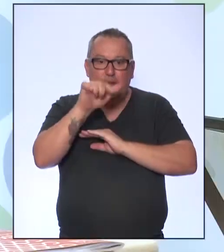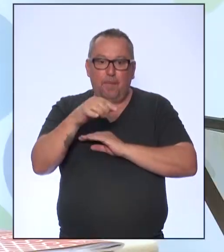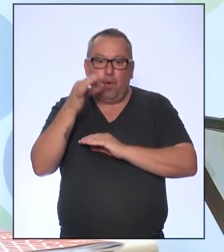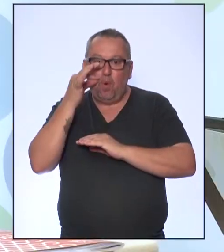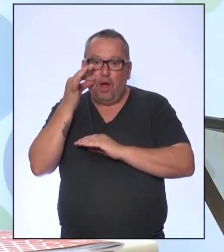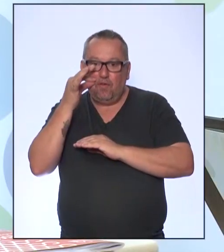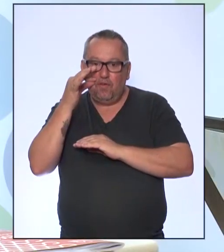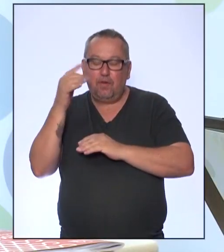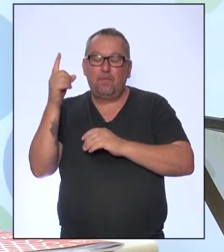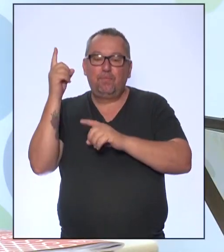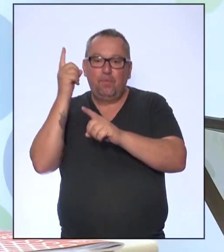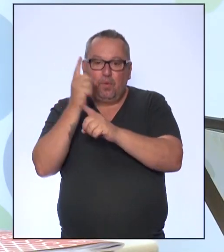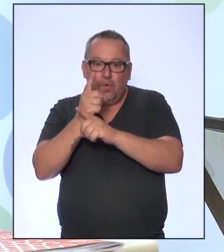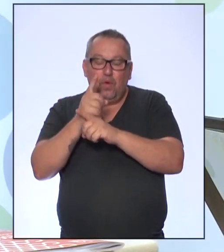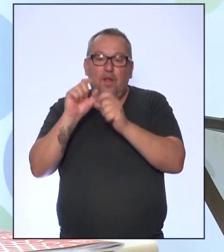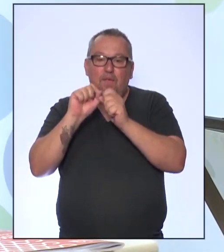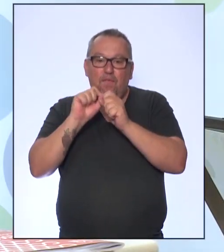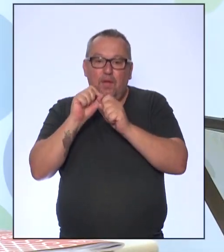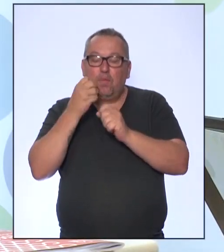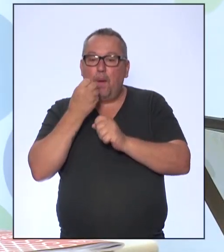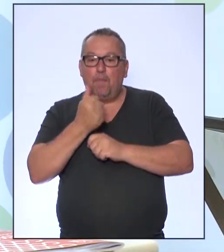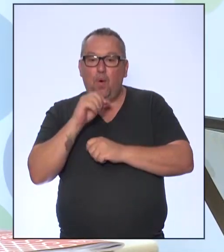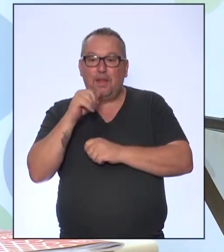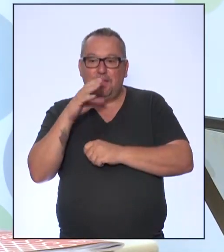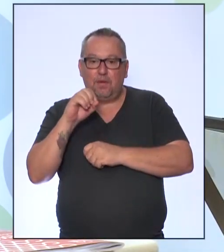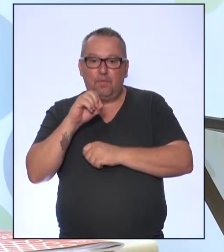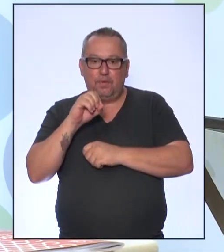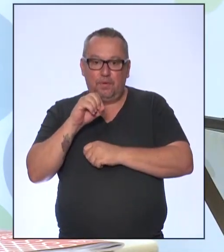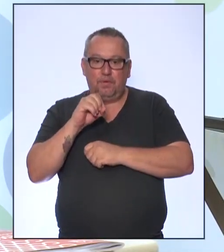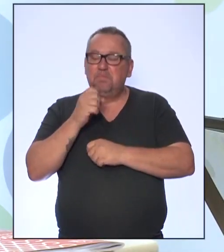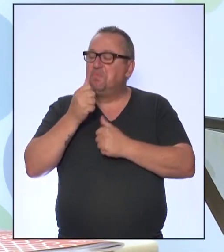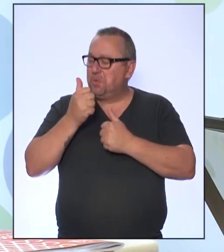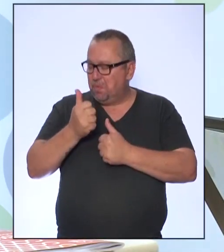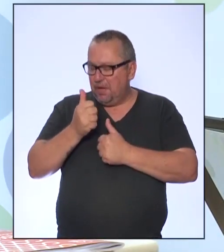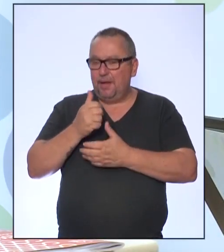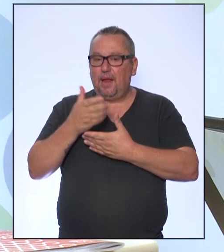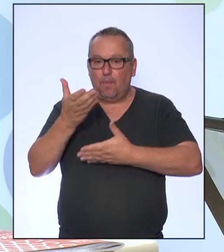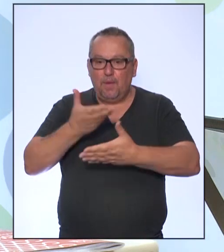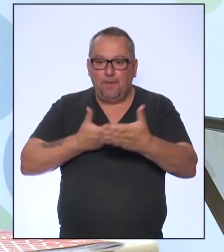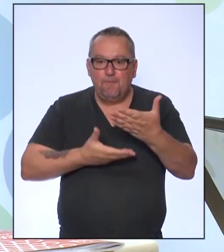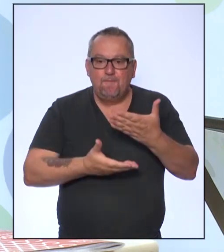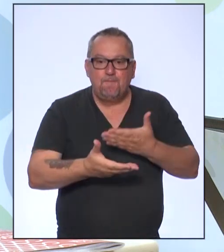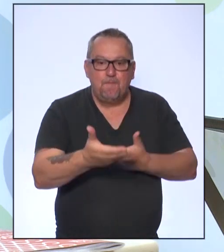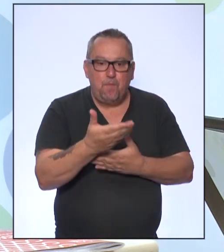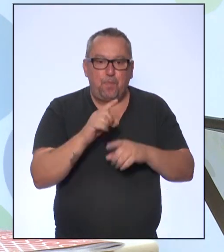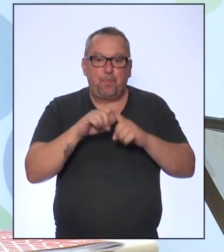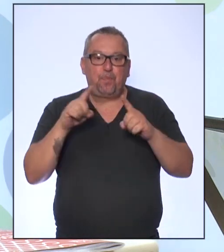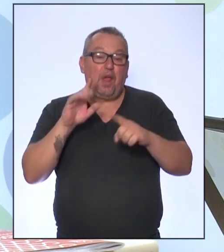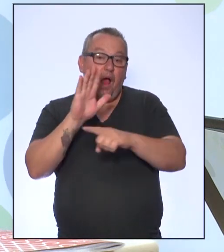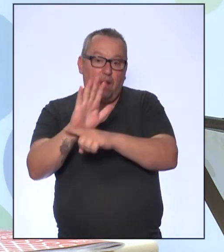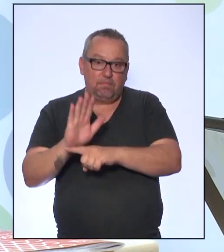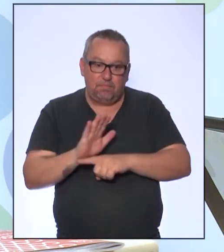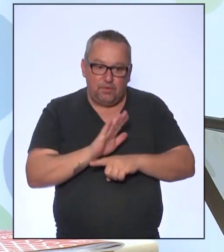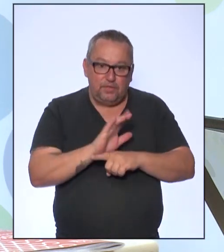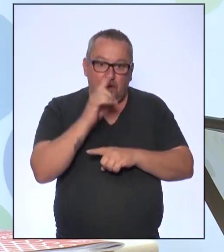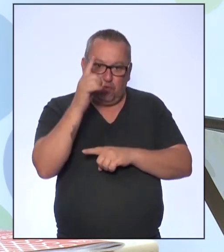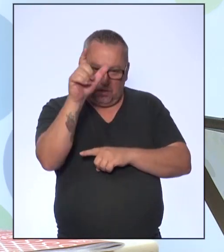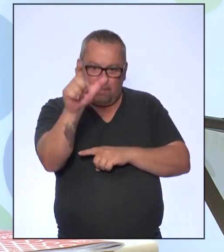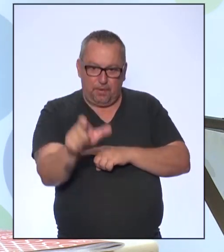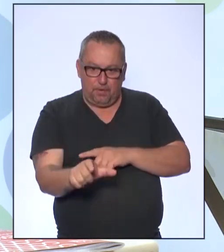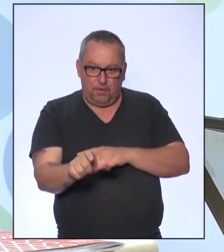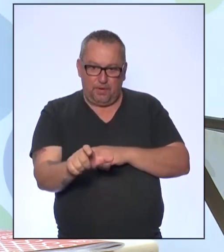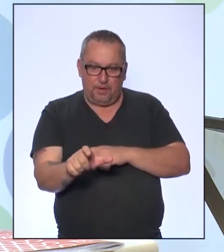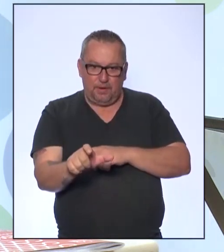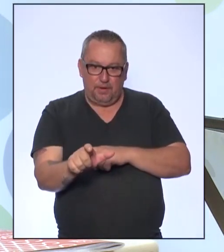coisa. Ou seja, uma boa ação ganha outra. Muito bem. Porque quando você ajuda alguém, o que essa fábula quis